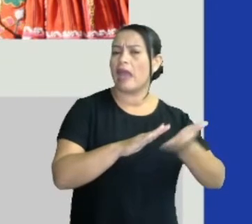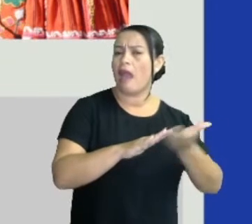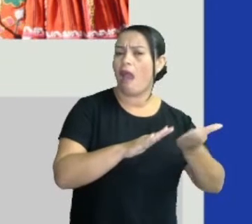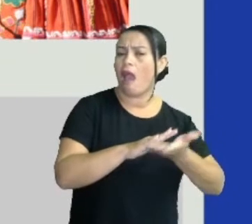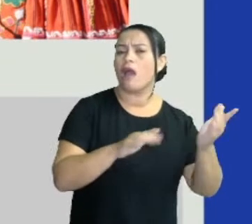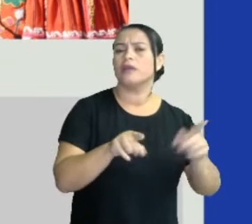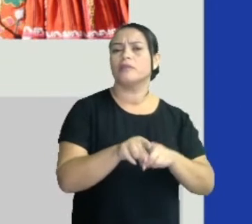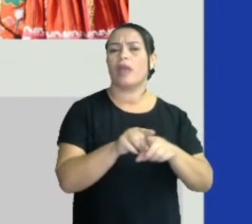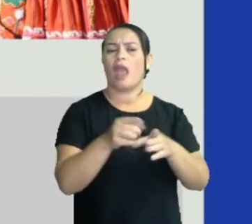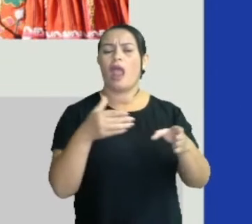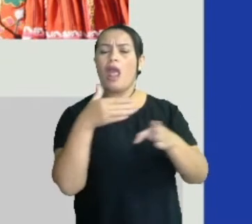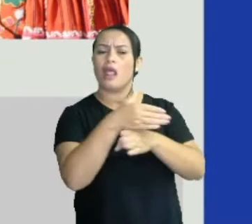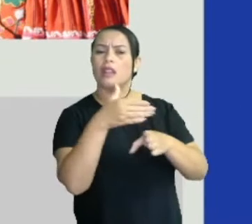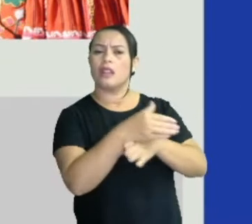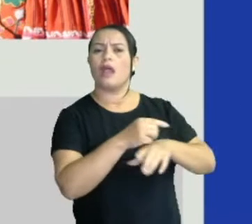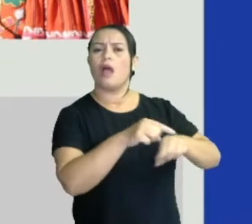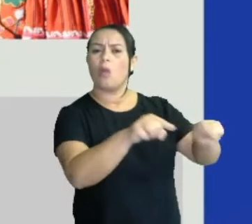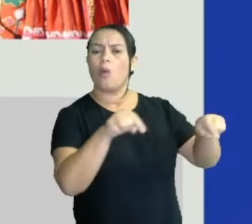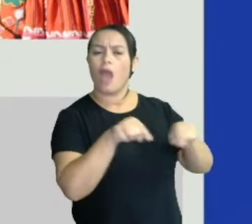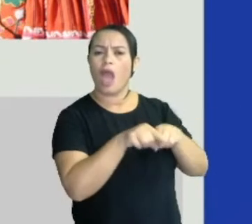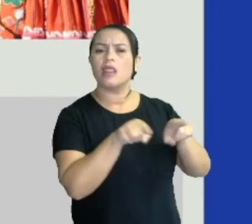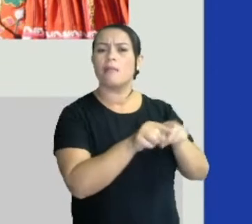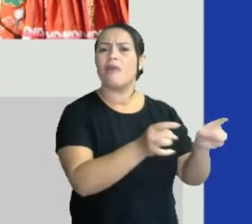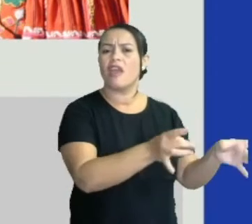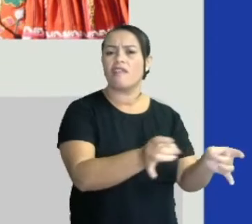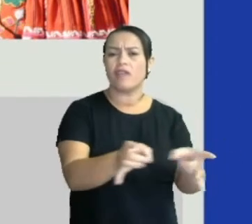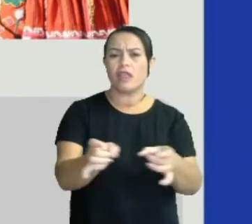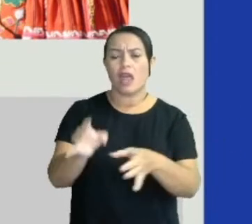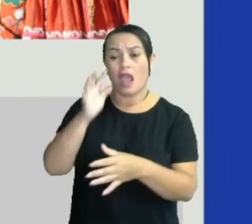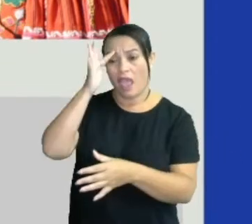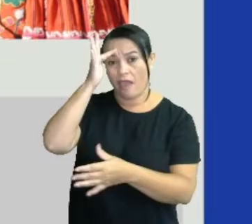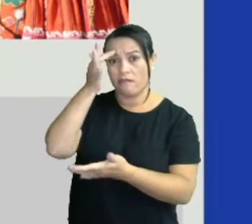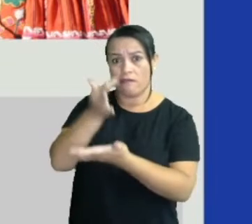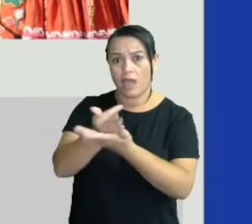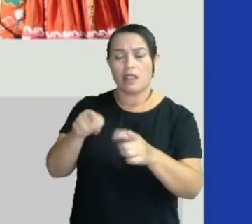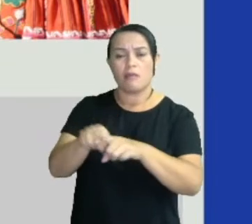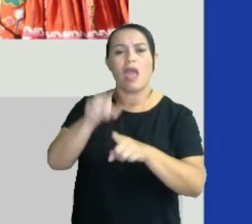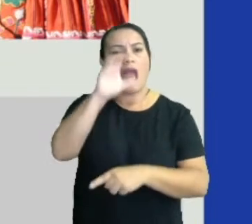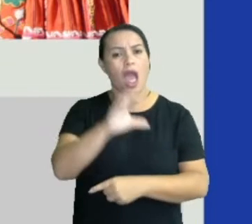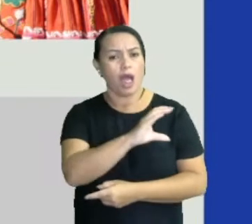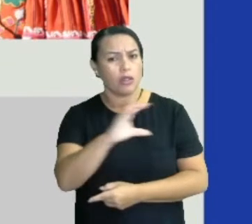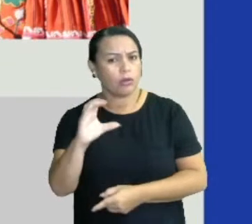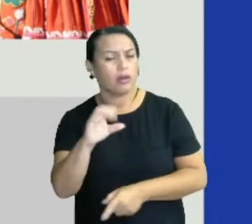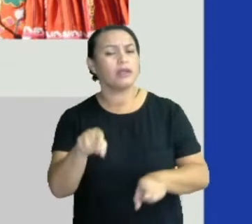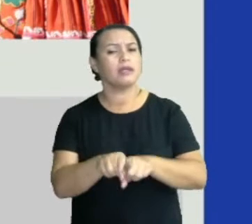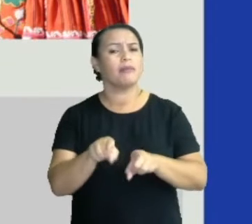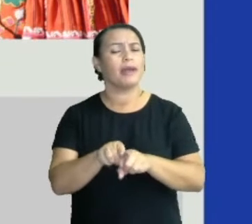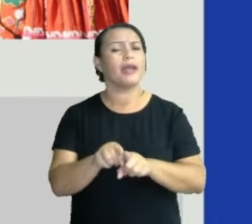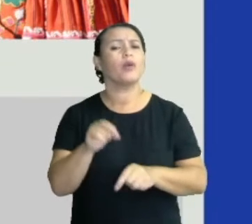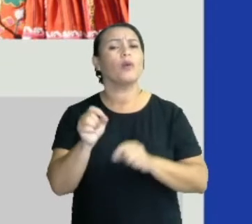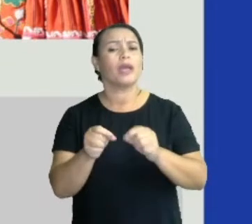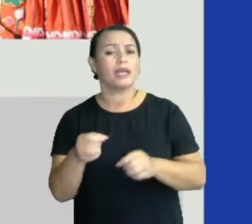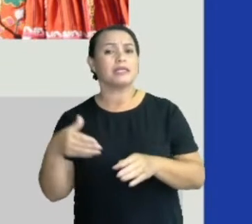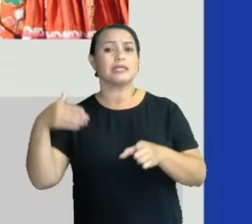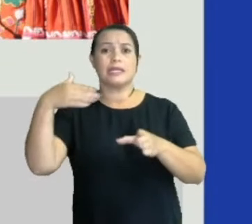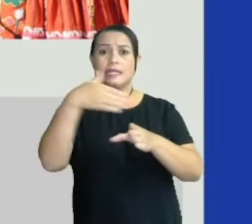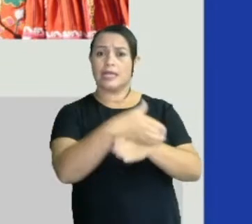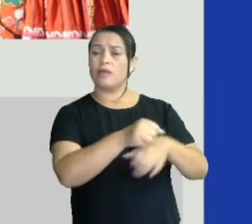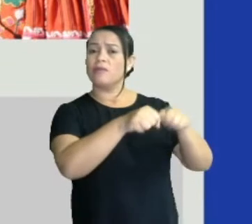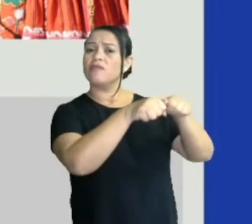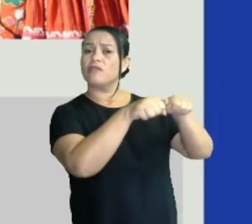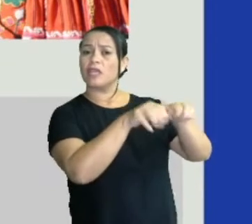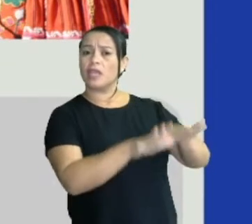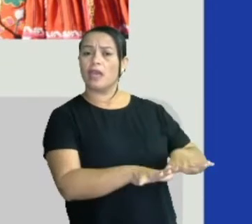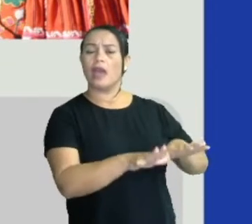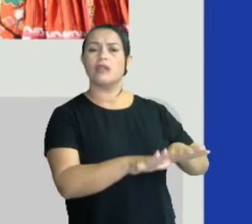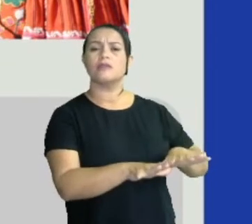expandir território, comércio, a fé católica, eles firmaram-se